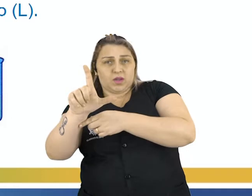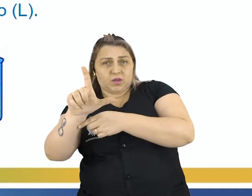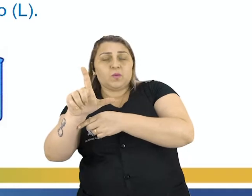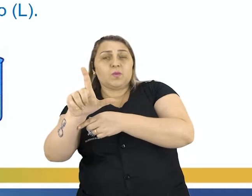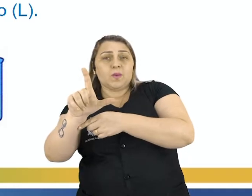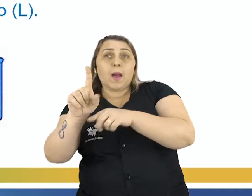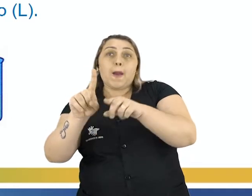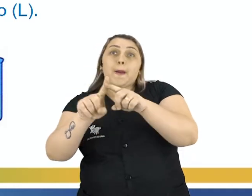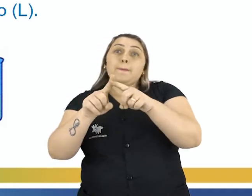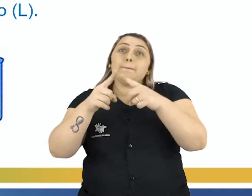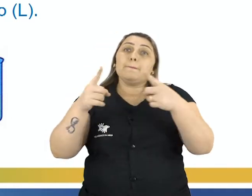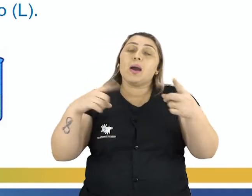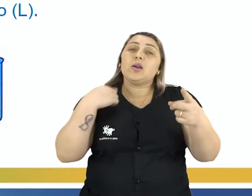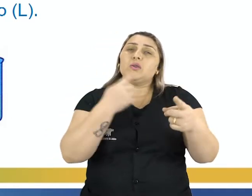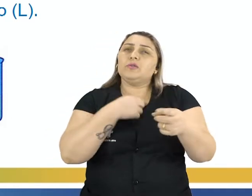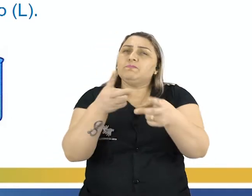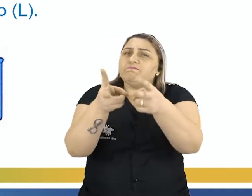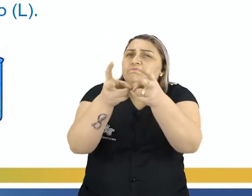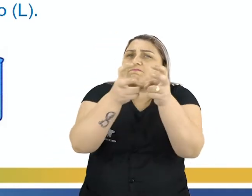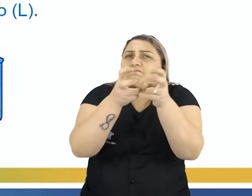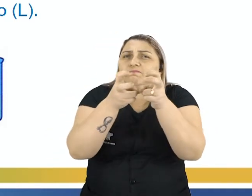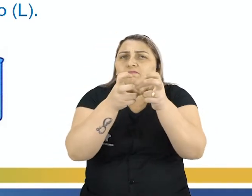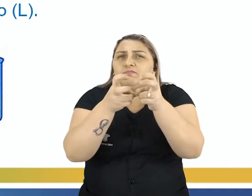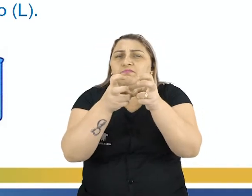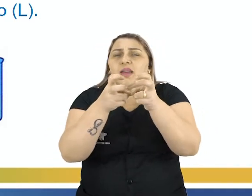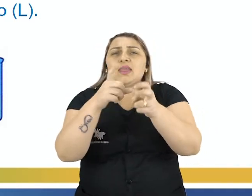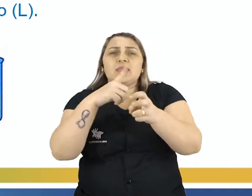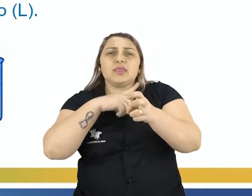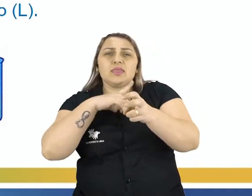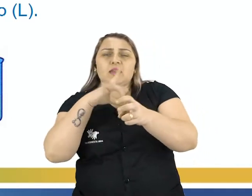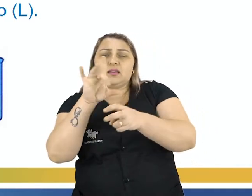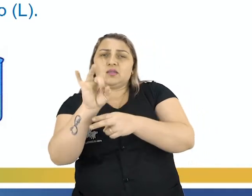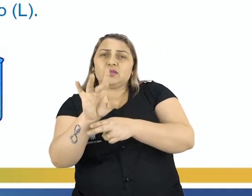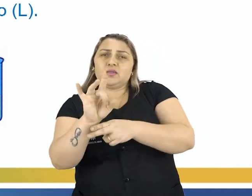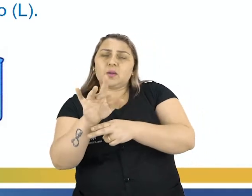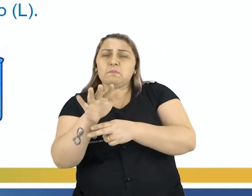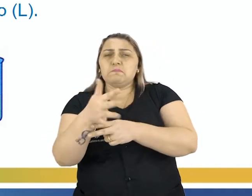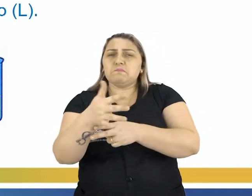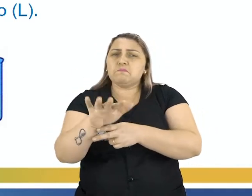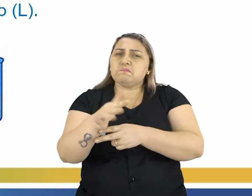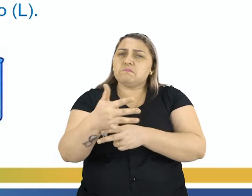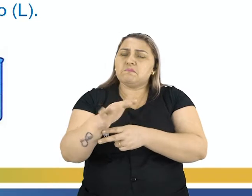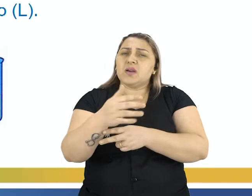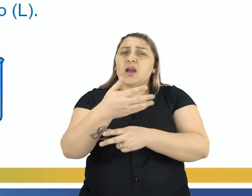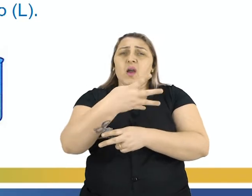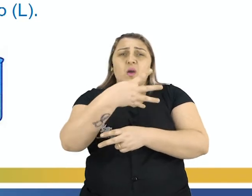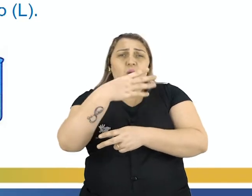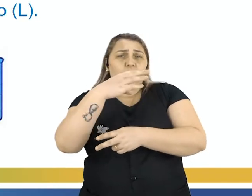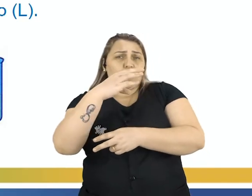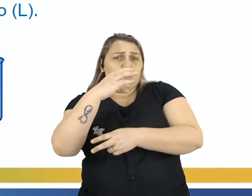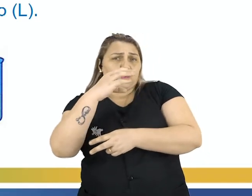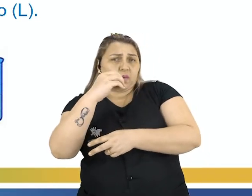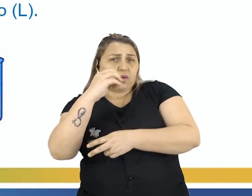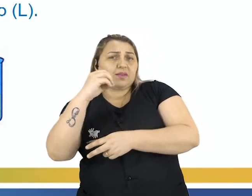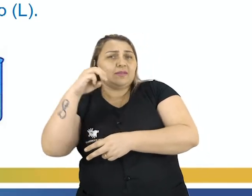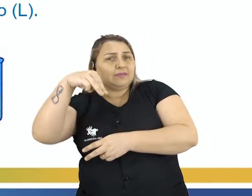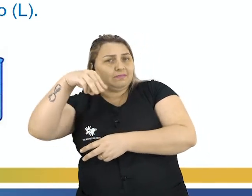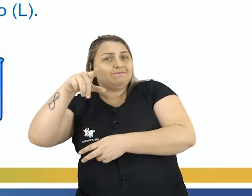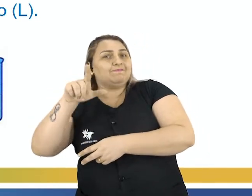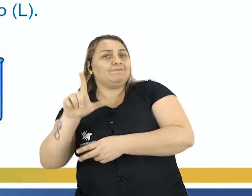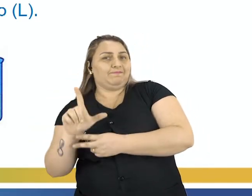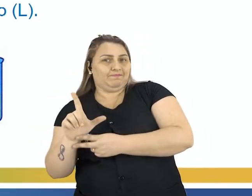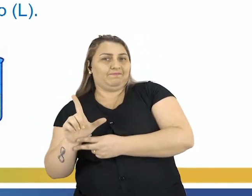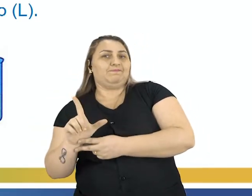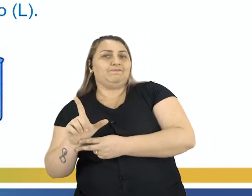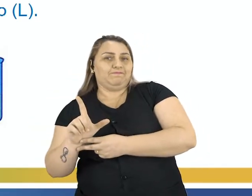de 1 litro e nós observamos, nós podemos ver que ele tem aproximadamente 400